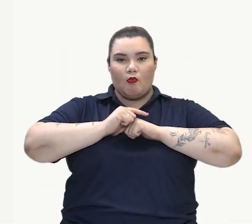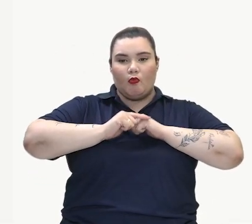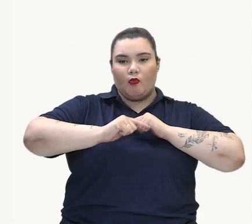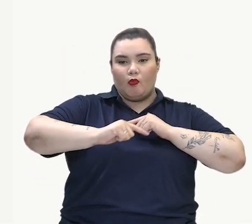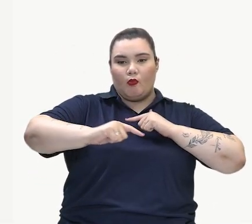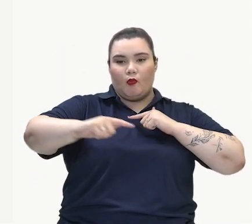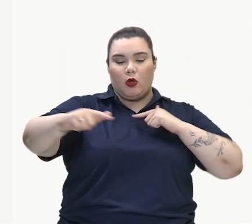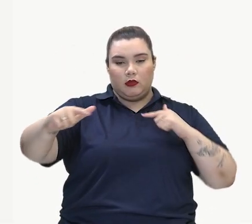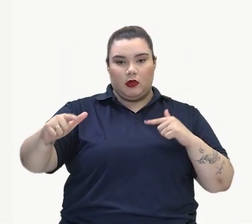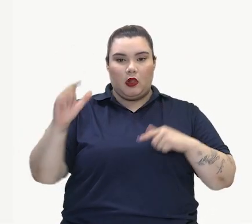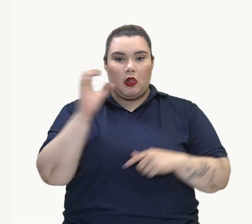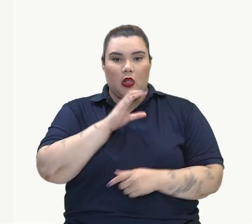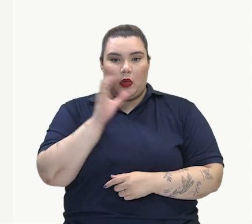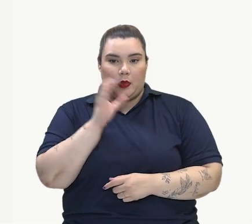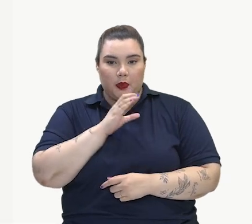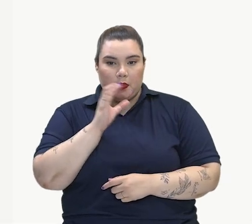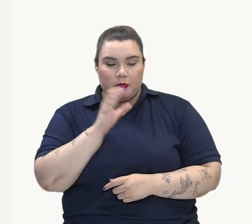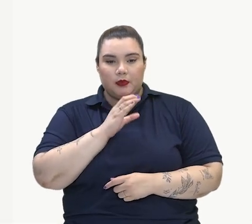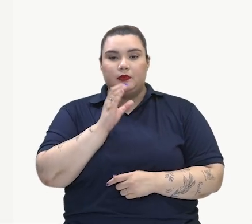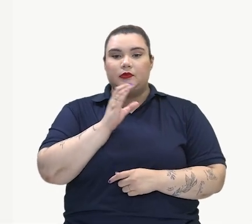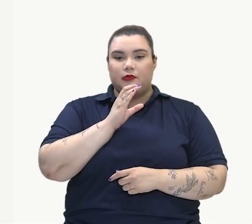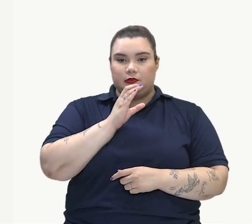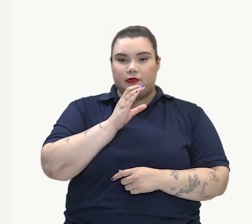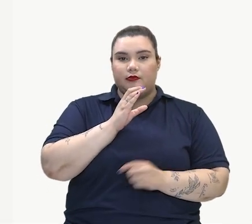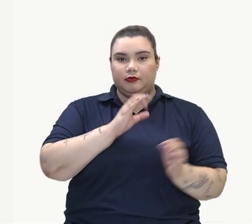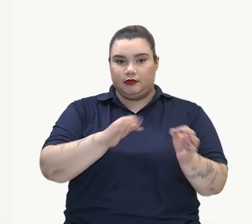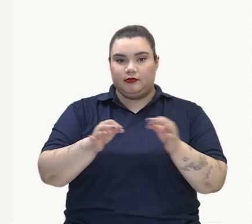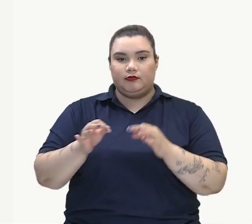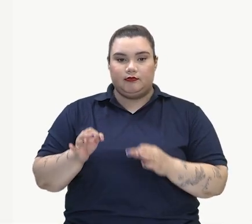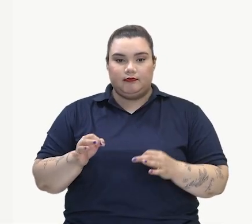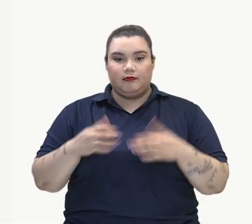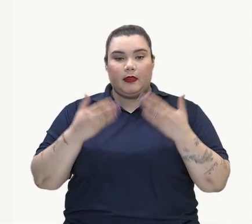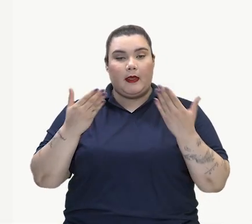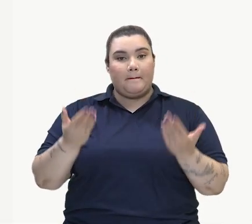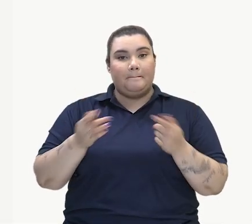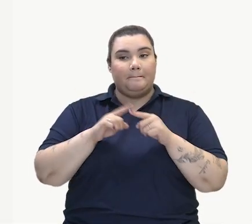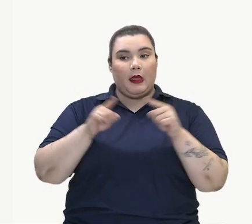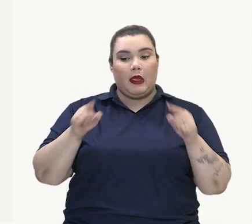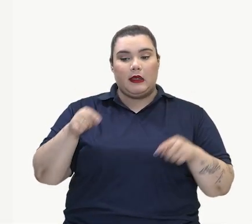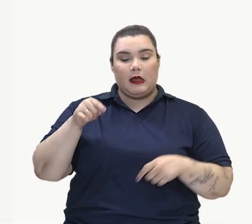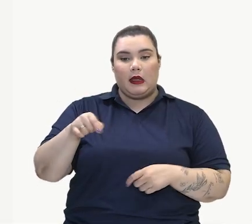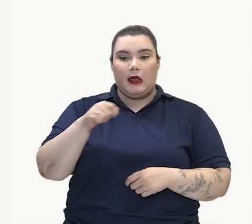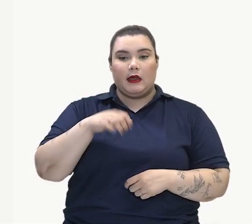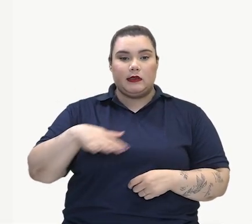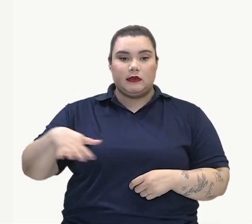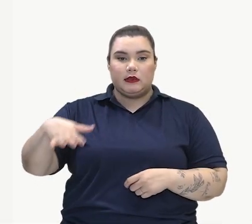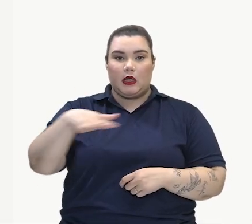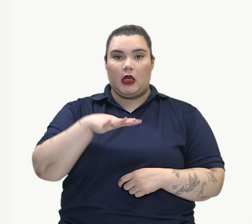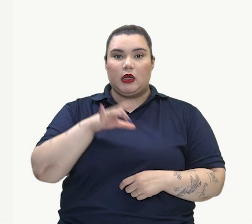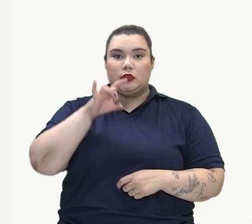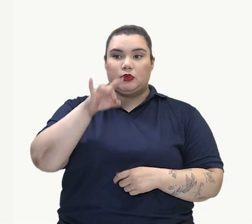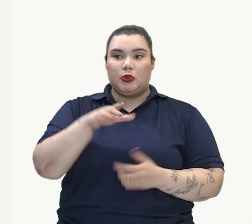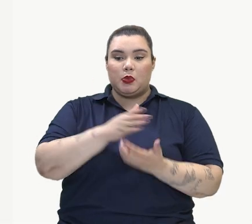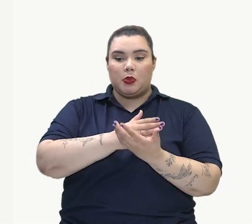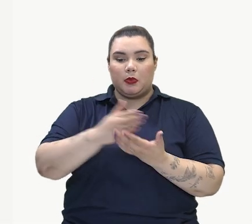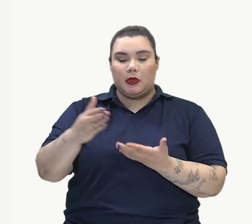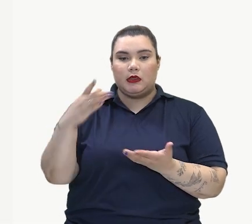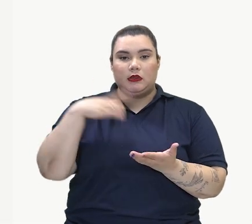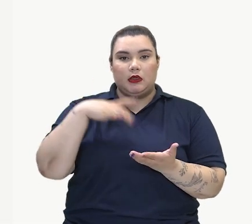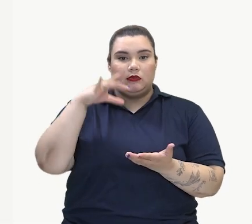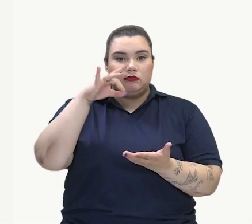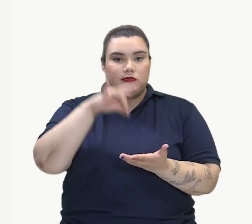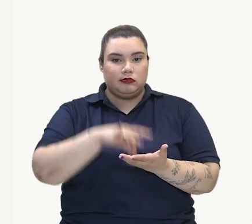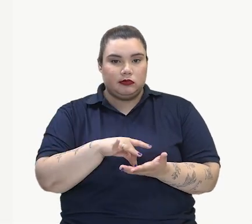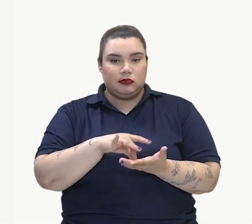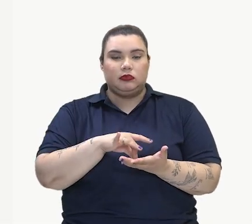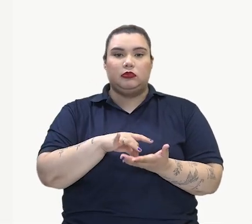que abra-se mais rápido essa área. Só que essa área, ela só vai começar a ter, apesar de ter